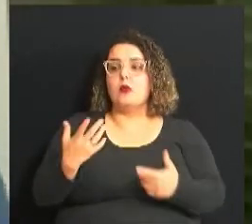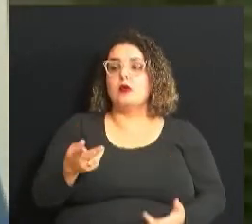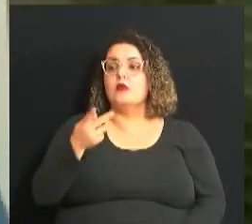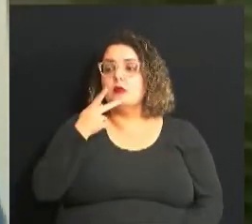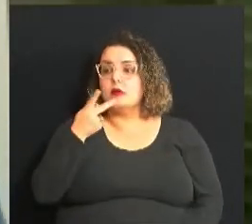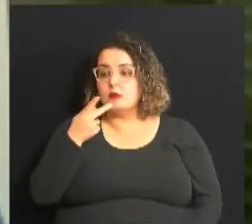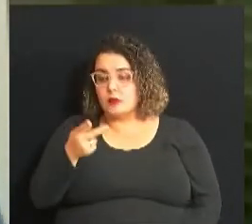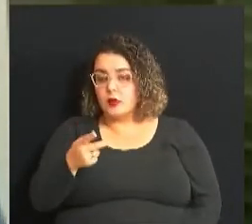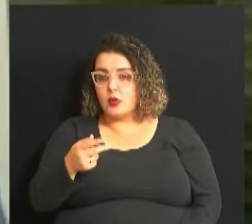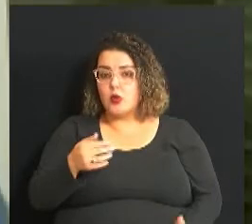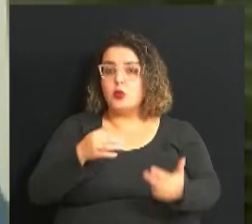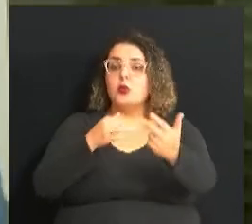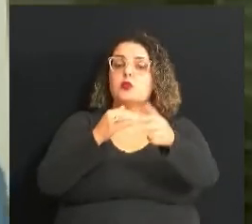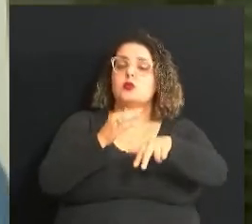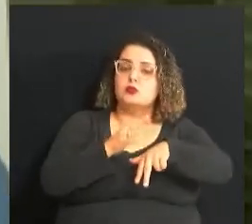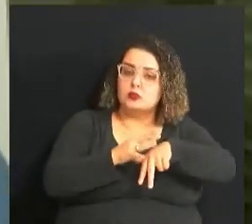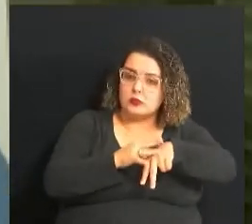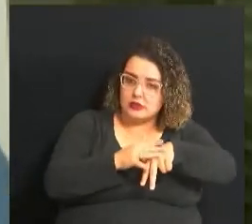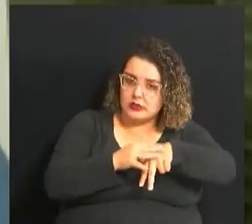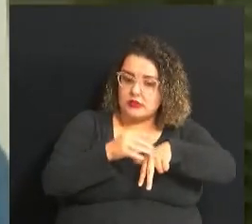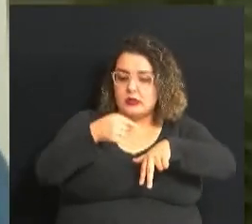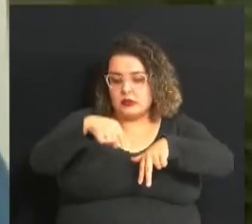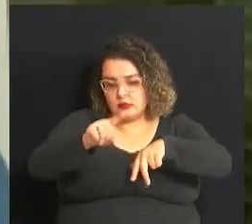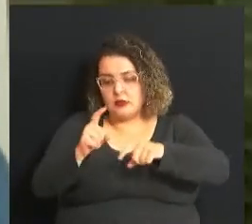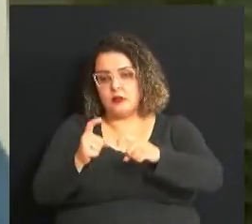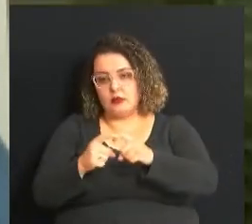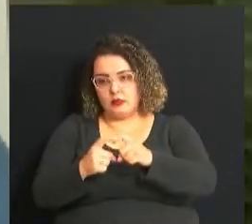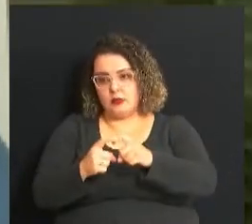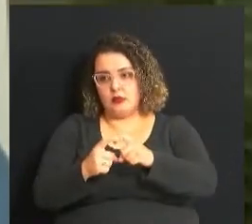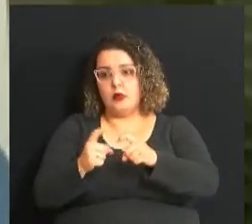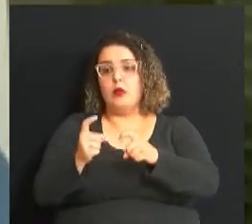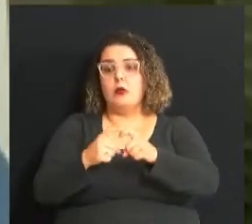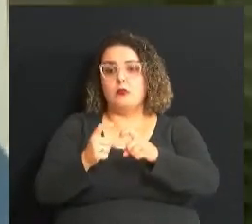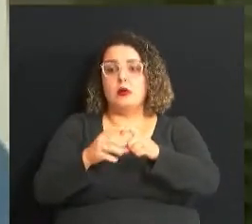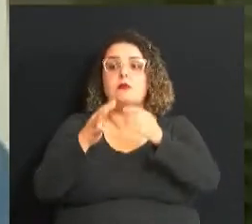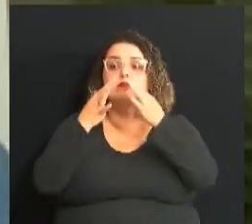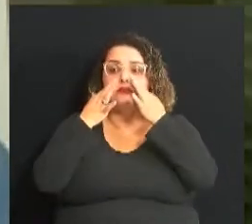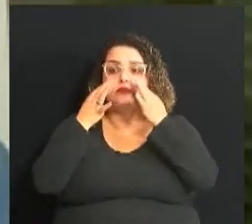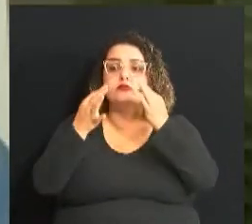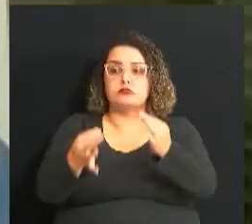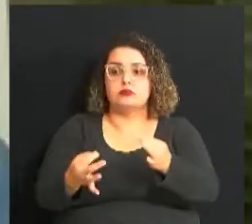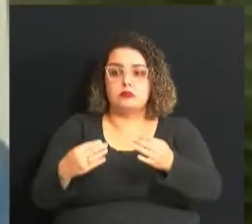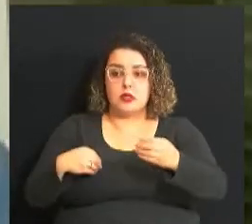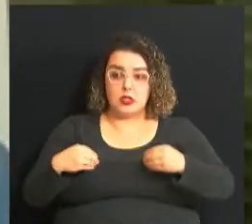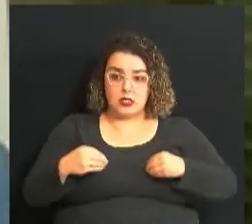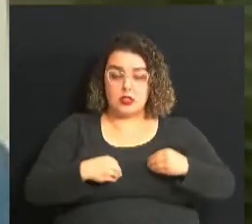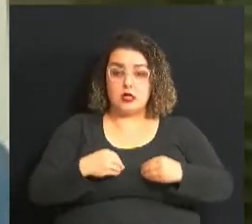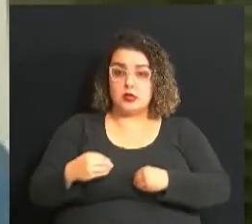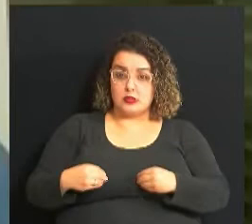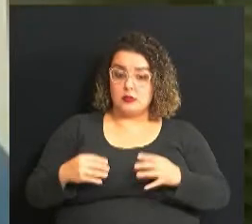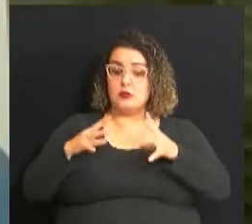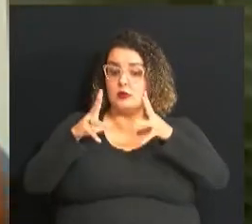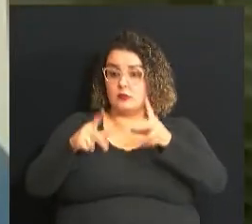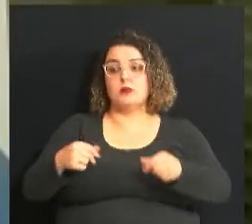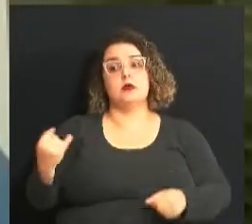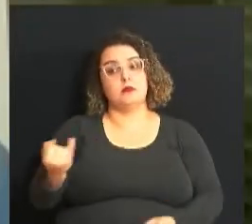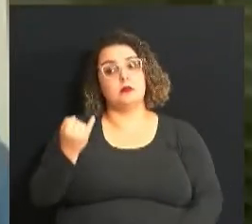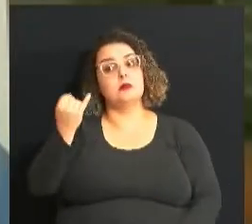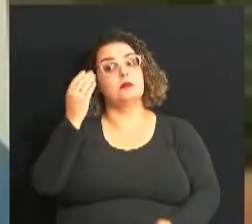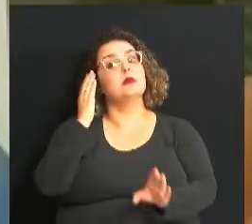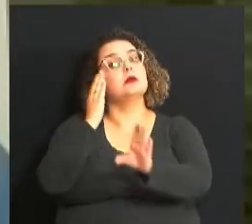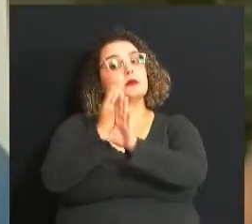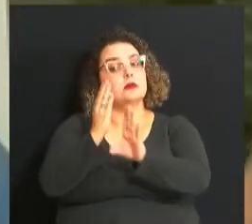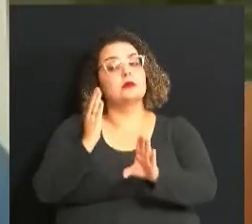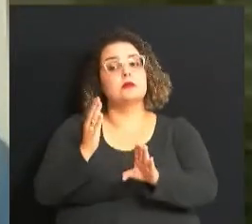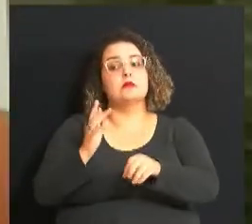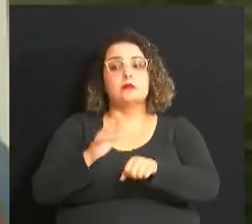que vão ao médico, também o médico tenha que prestar atenção, que exames gerais serão muito importantes para detectar essas doenças